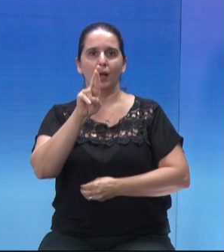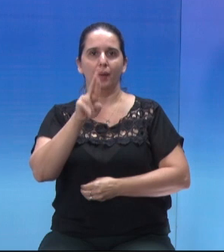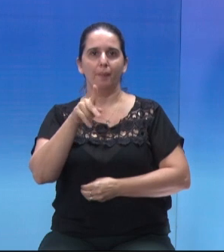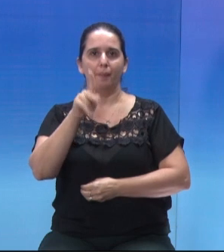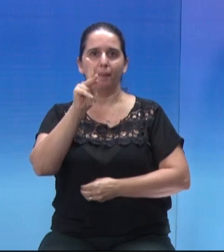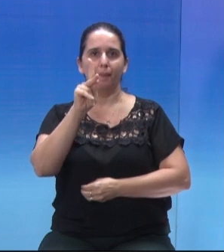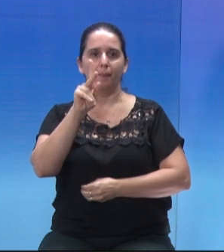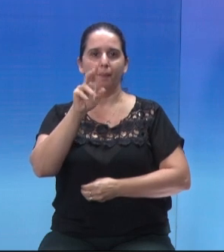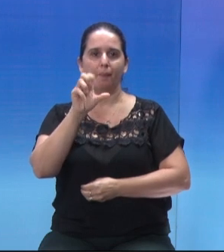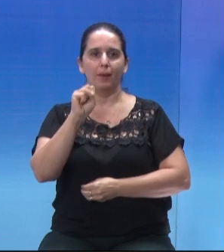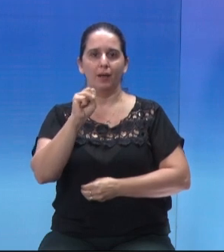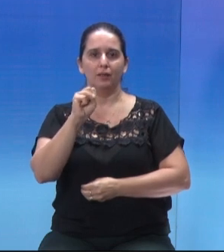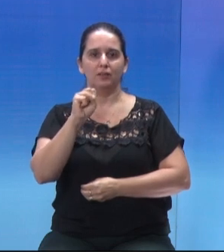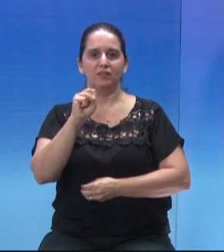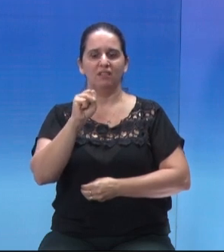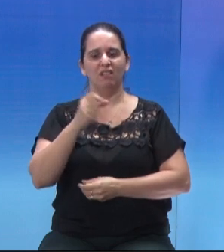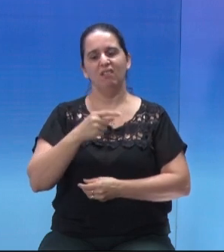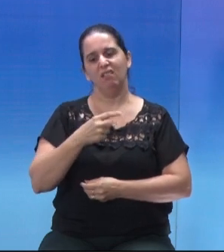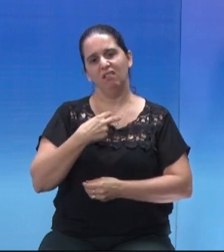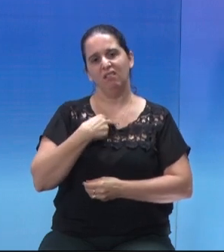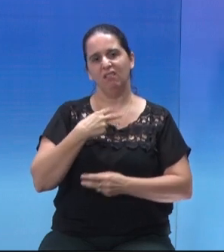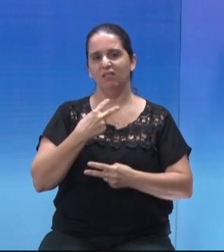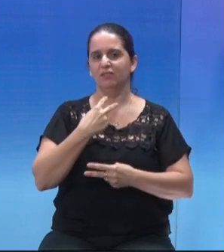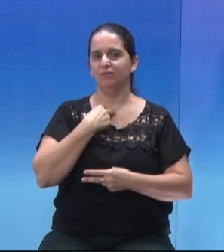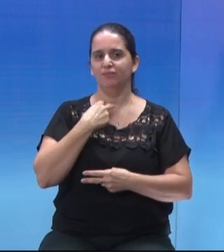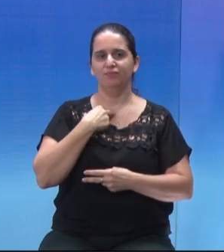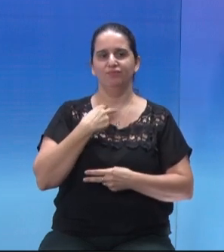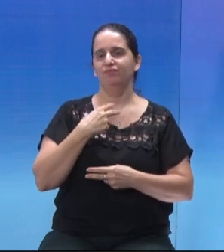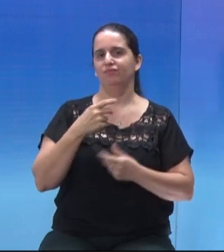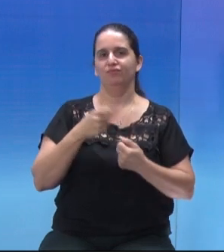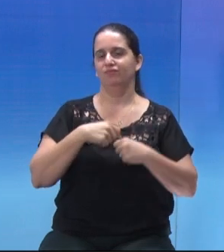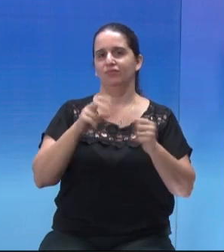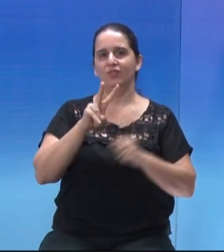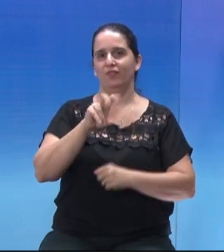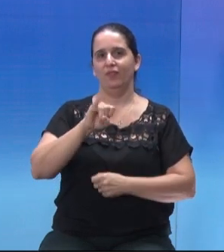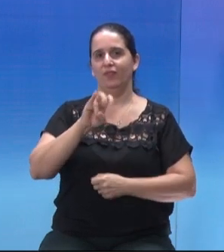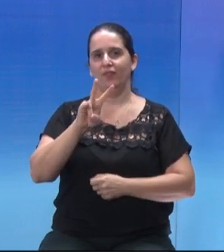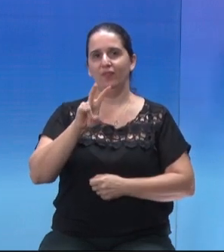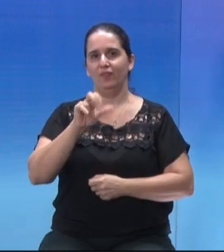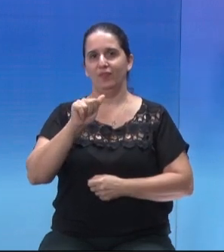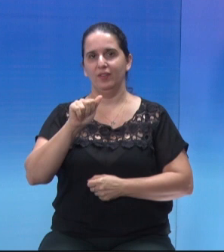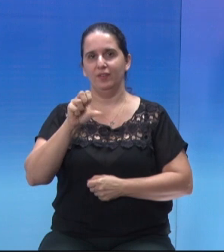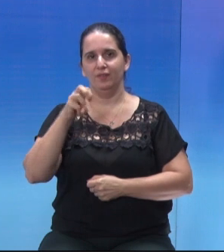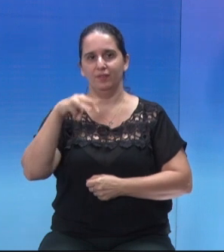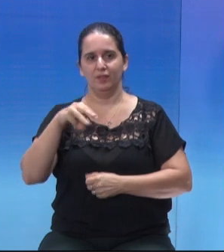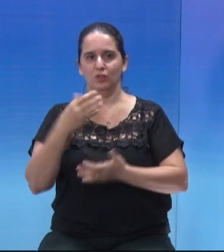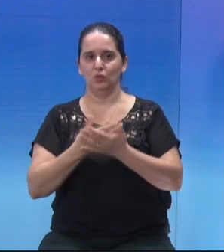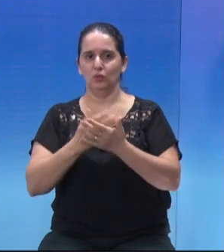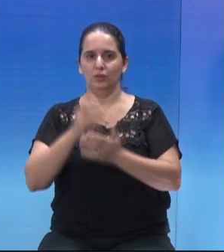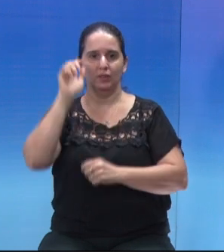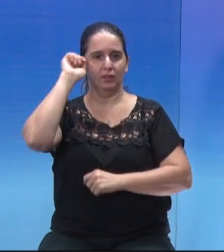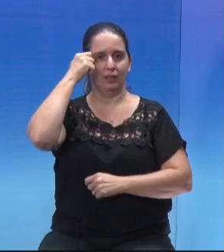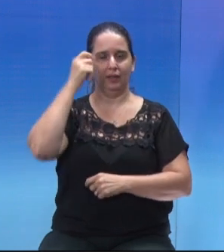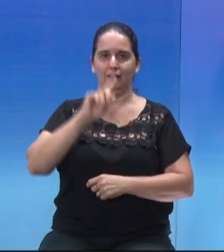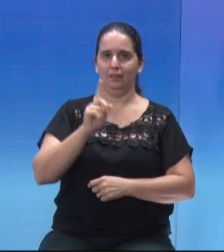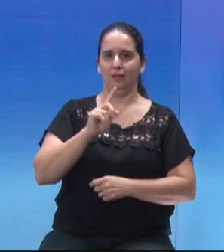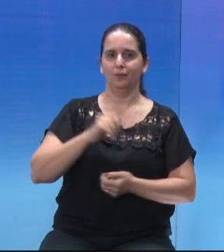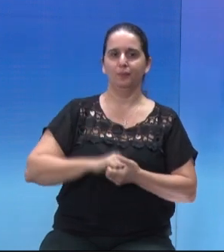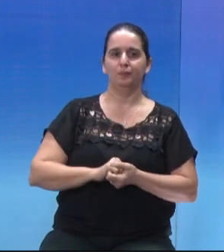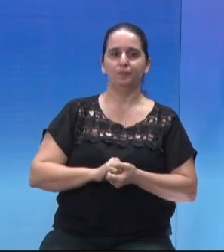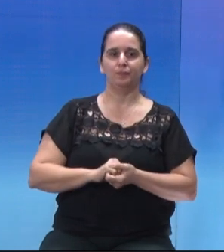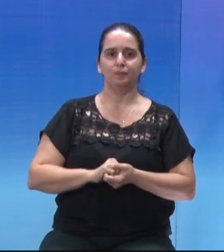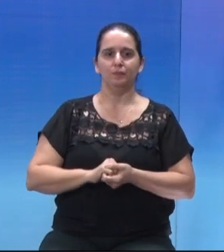ser a nossa Vivian, né? Que também foi uma estudante negra, né? Só que ela foi impedida de entrar na faculdade por ser